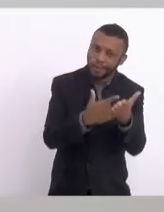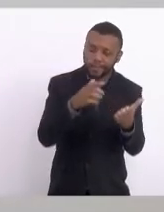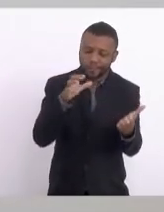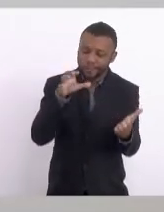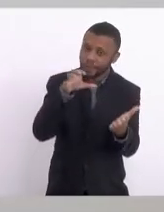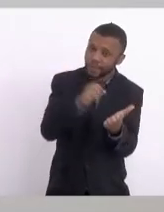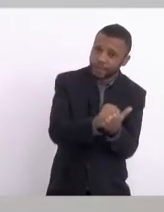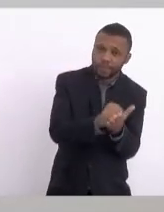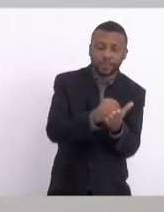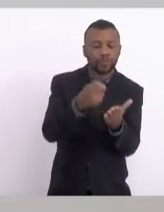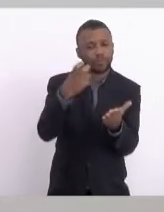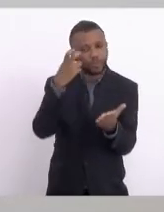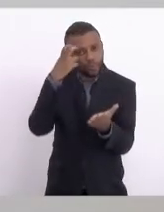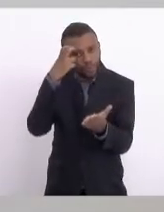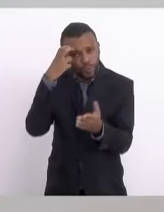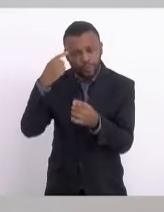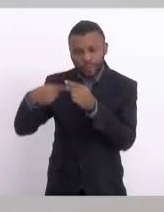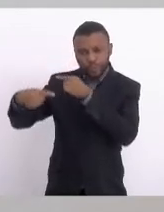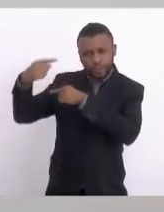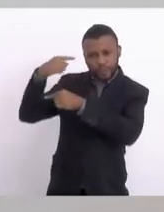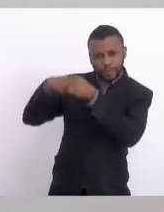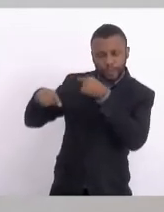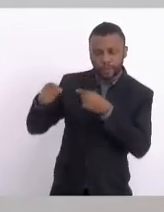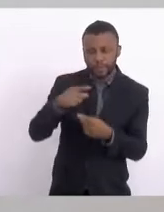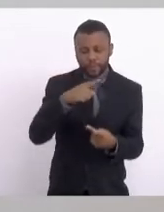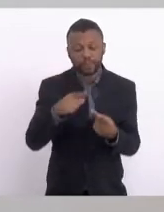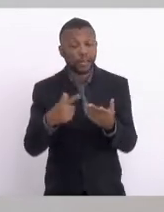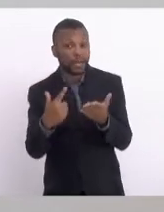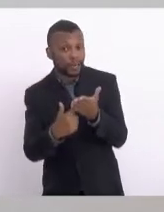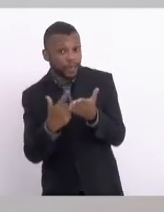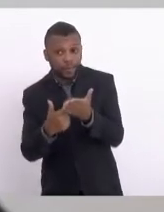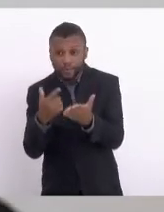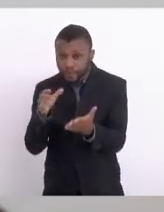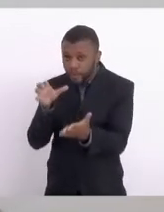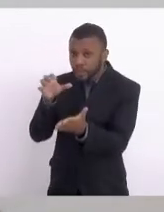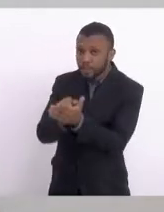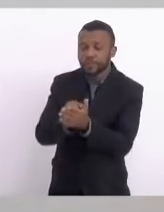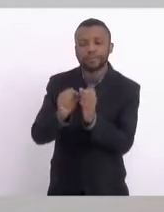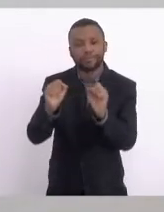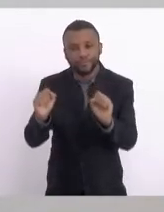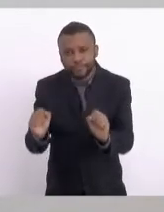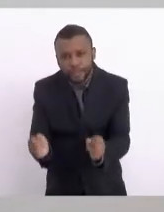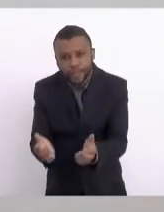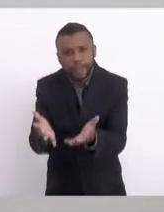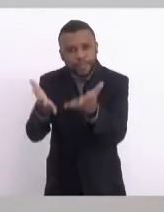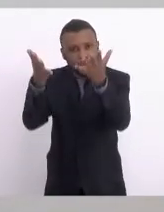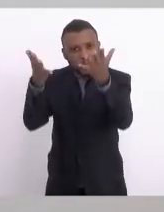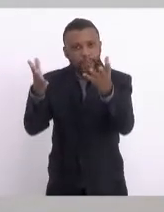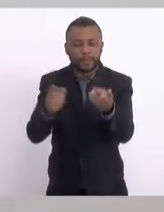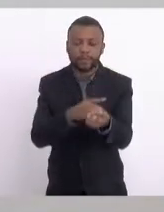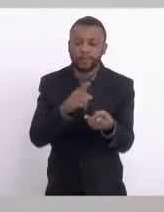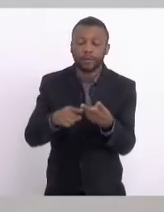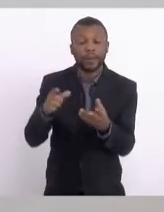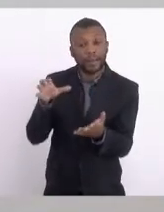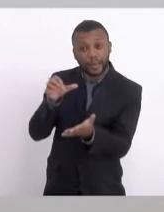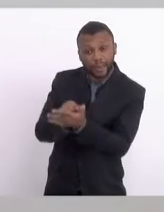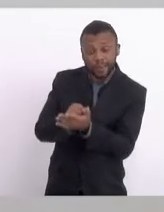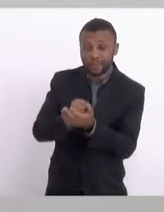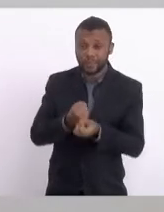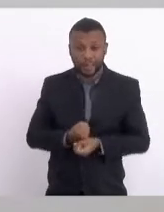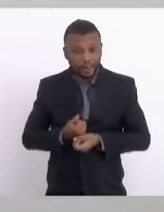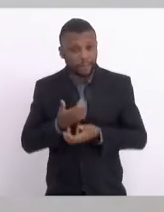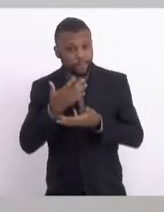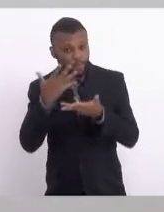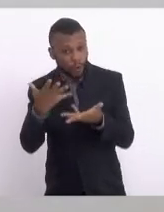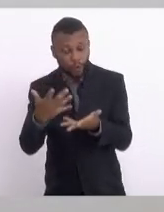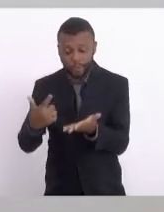saberes, livro de registro das celebrações, livro de registro das formas de expressão e